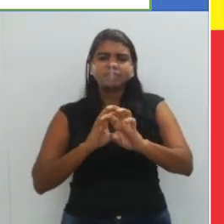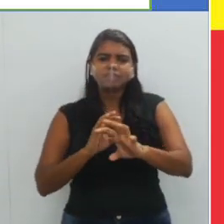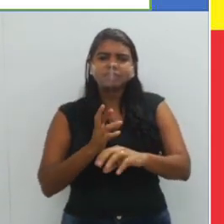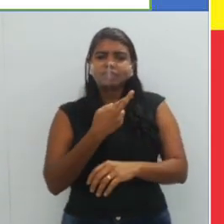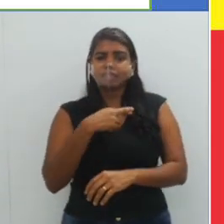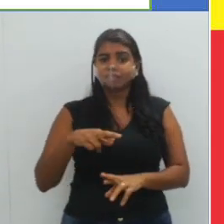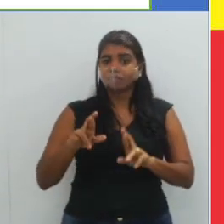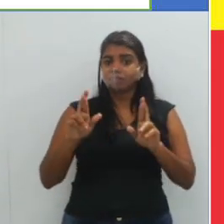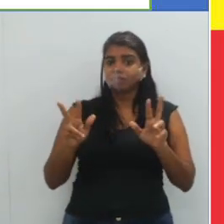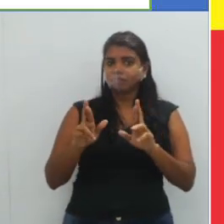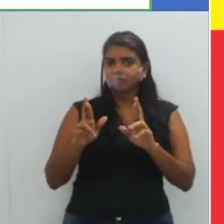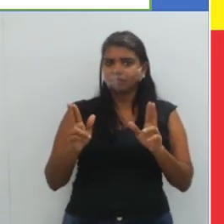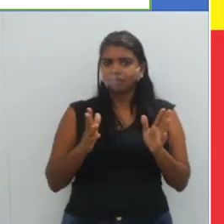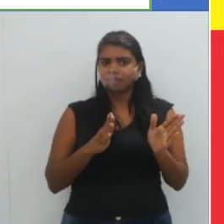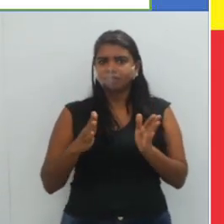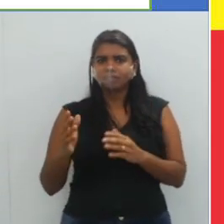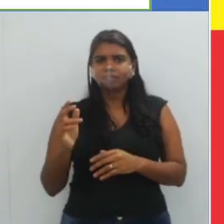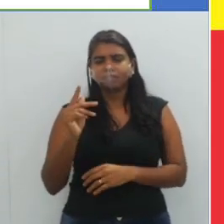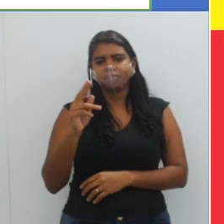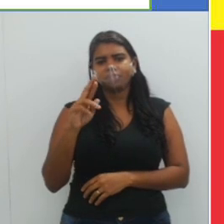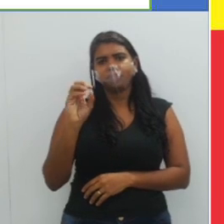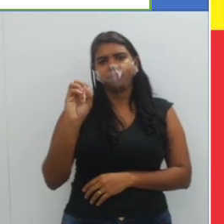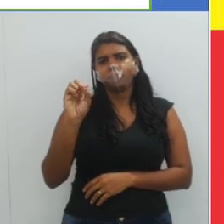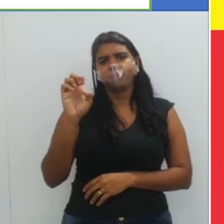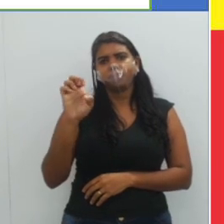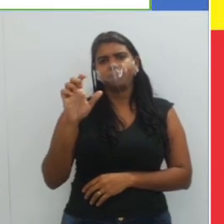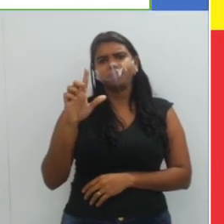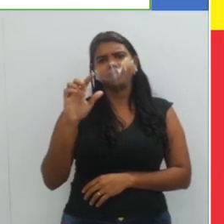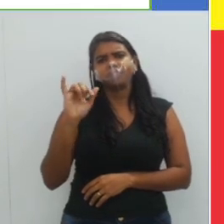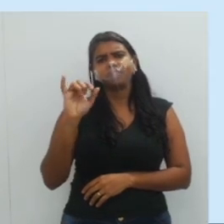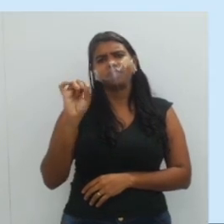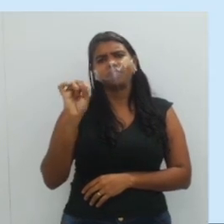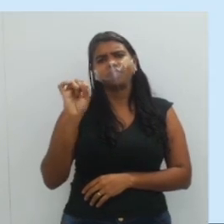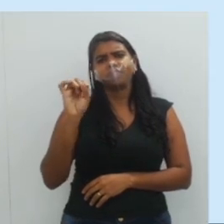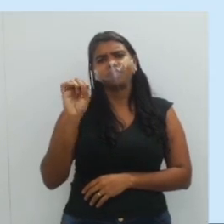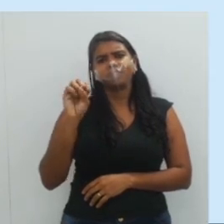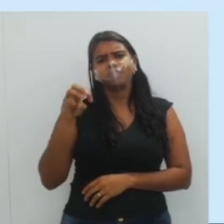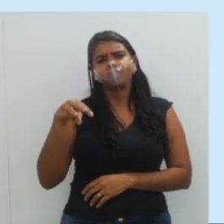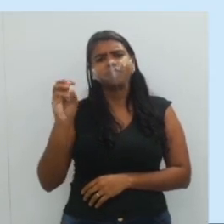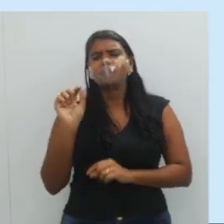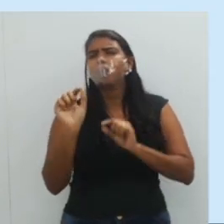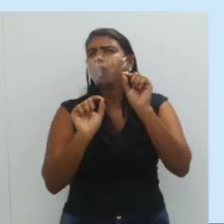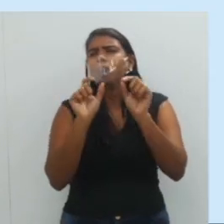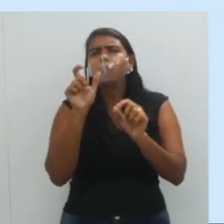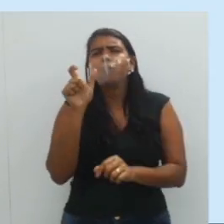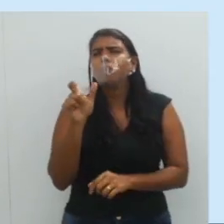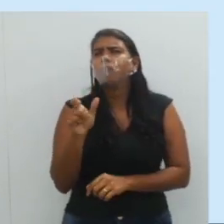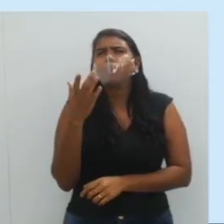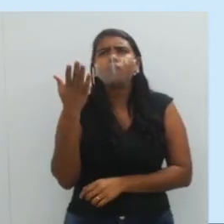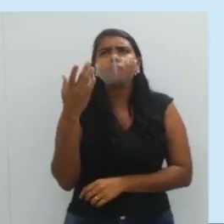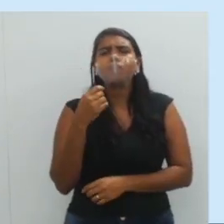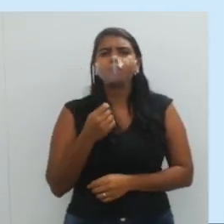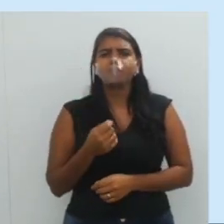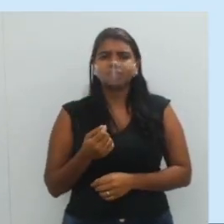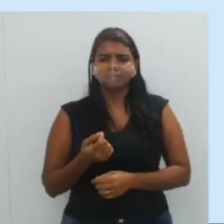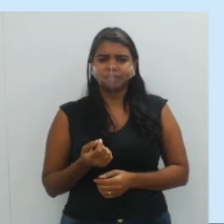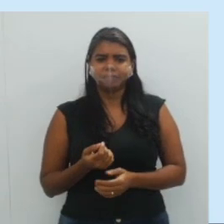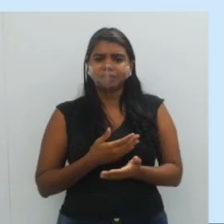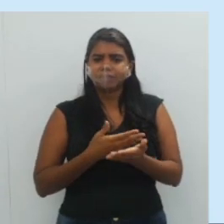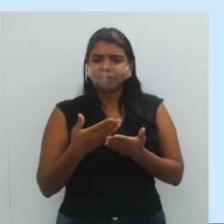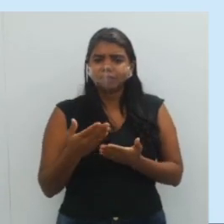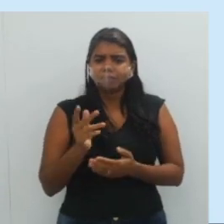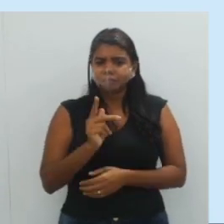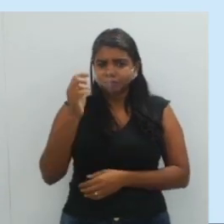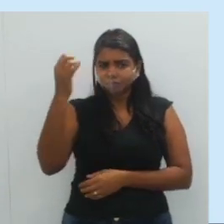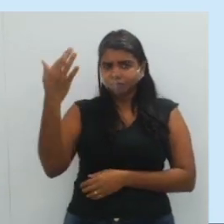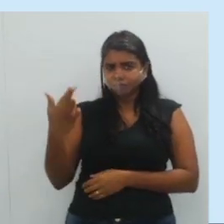religioso diferente de proselitismo. Vocês podem pensar, o que é proselitismo? Vejam, aliás, que no começo